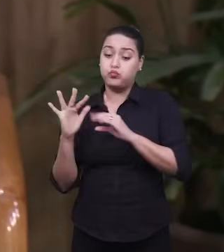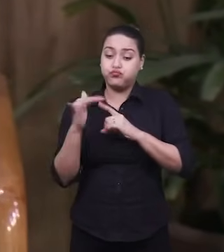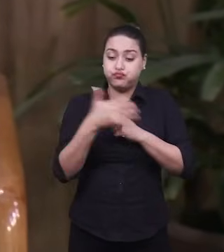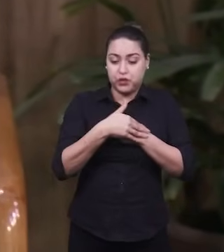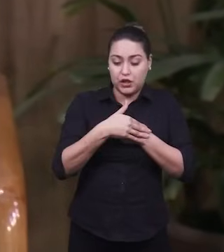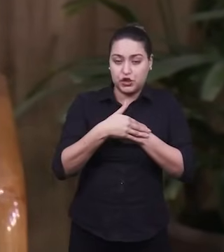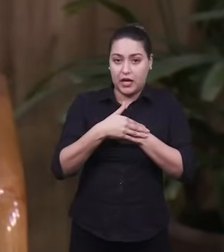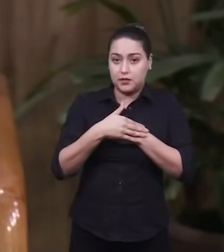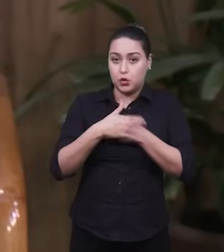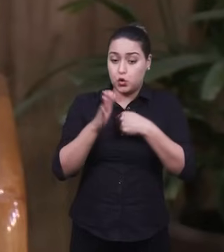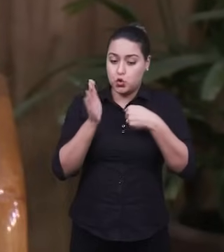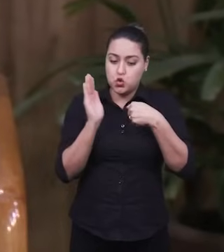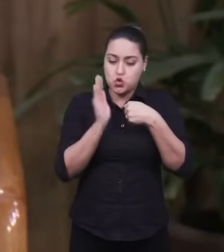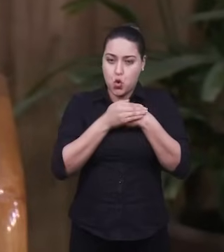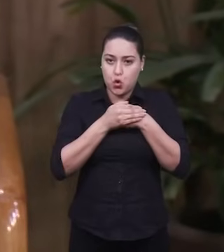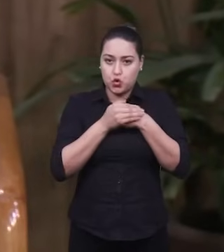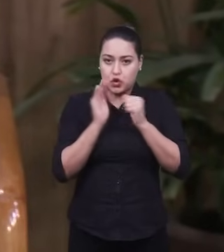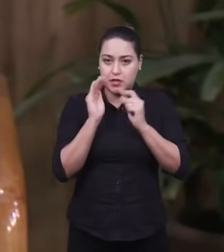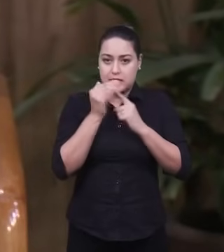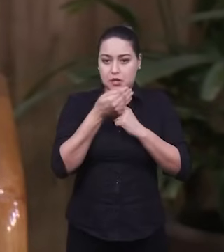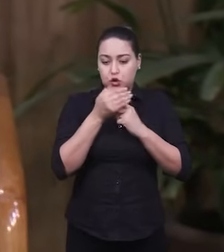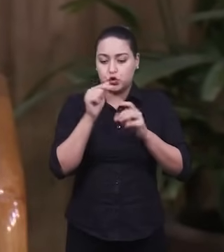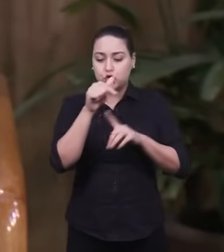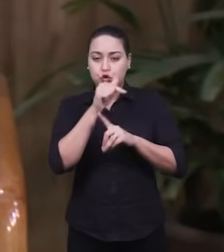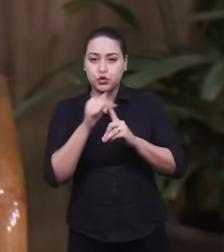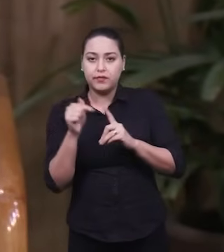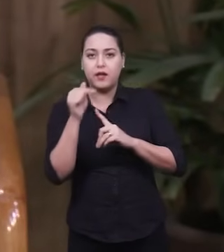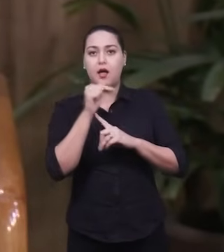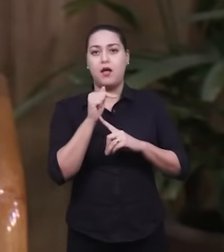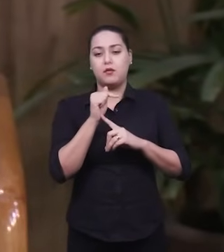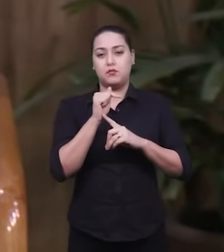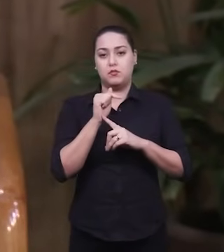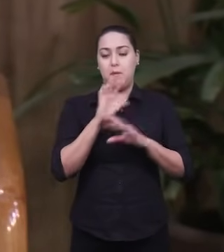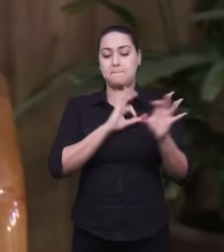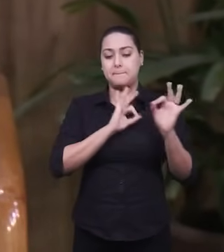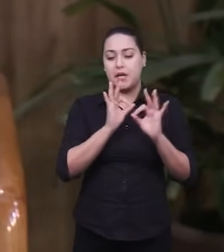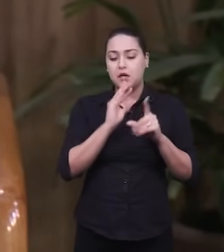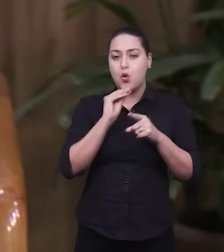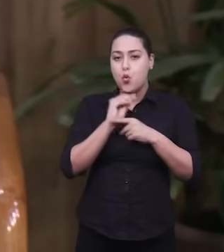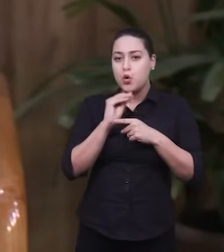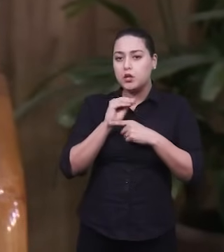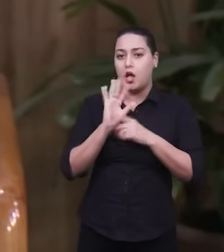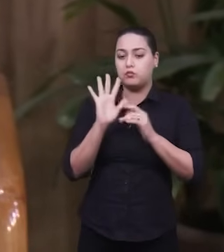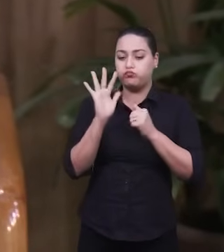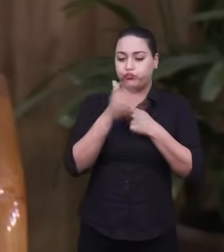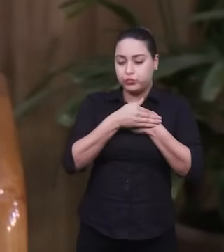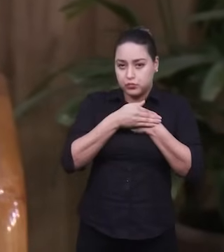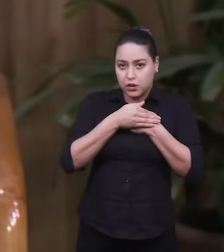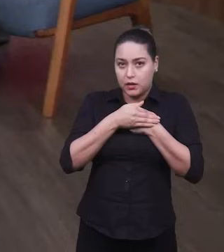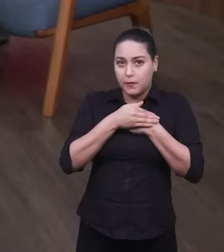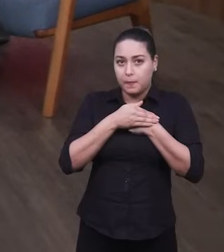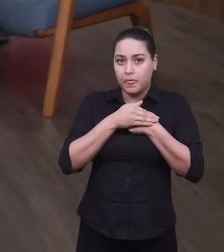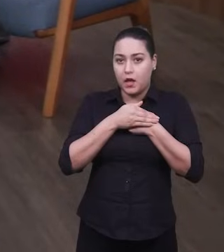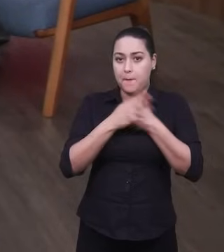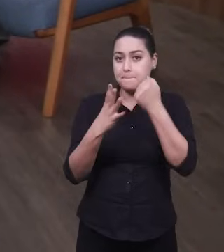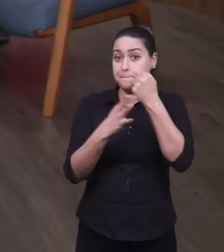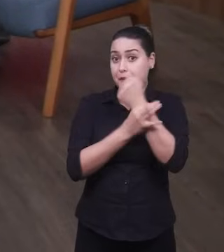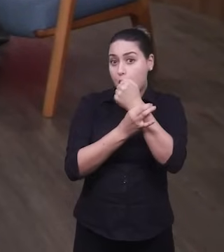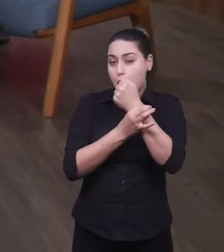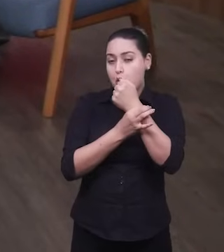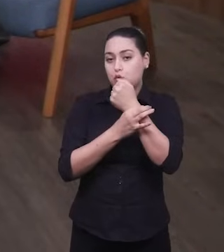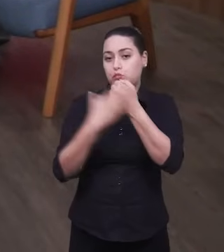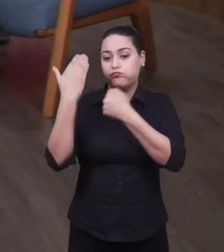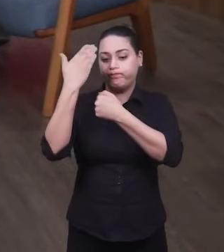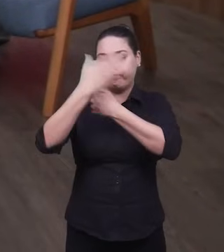jardim fechado, é um jardim escondido, é um jardim santificado, é um jardim preservado, né? É um Guardado,